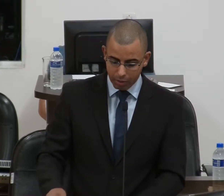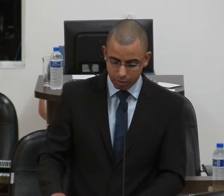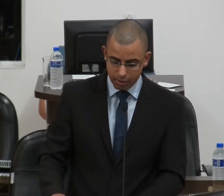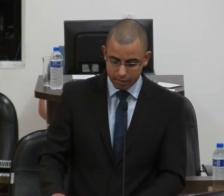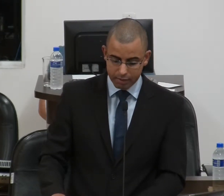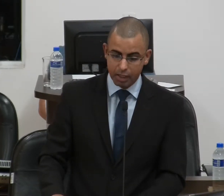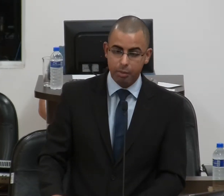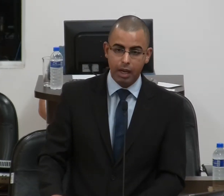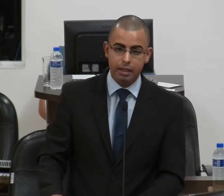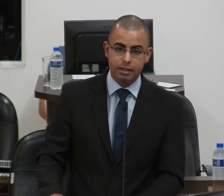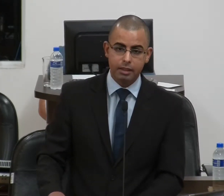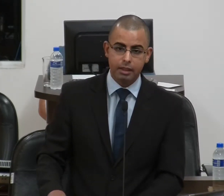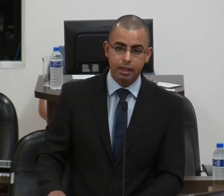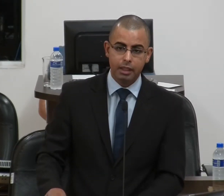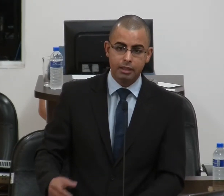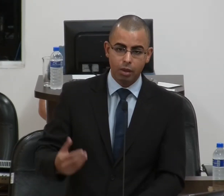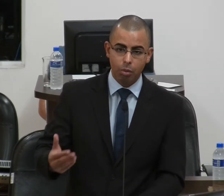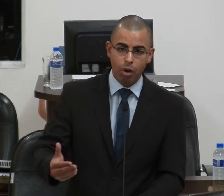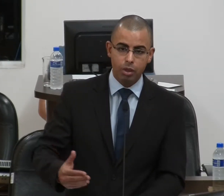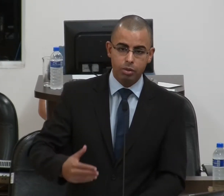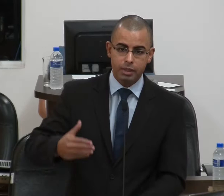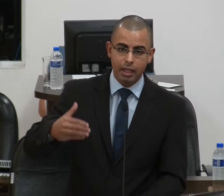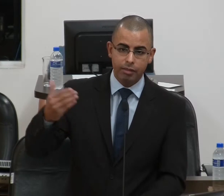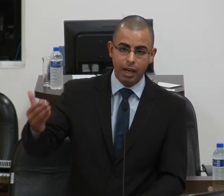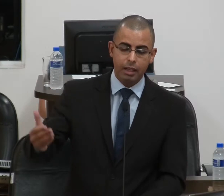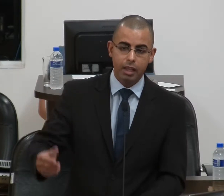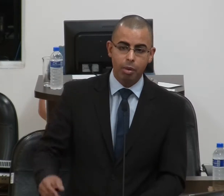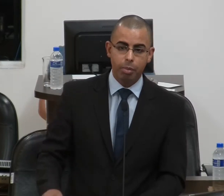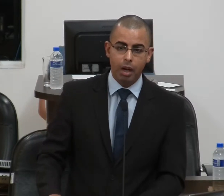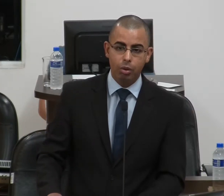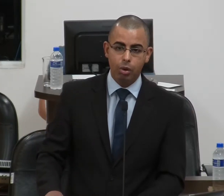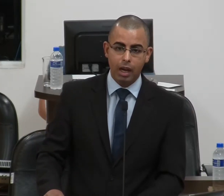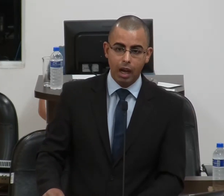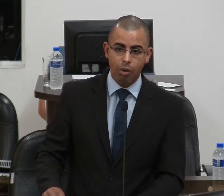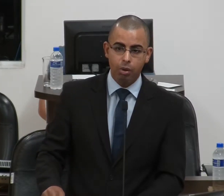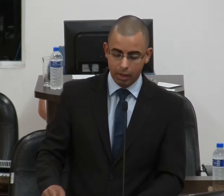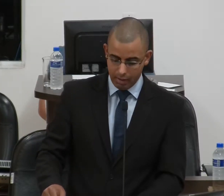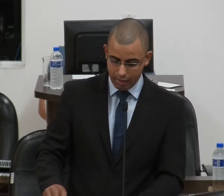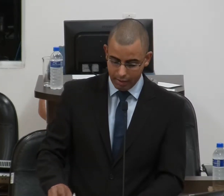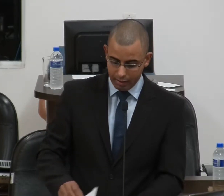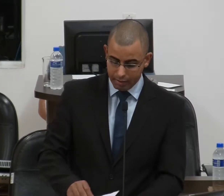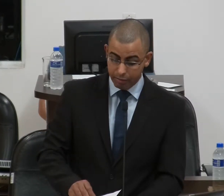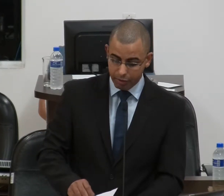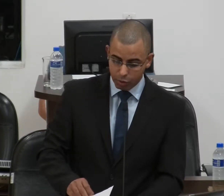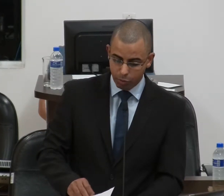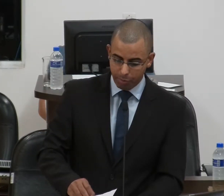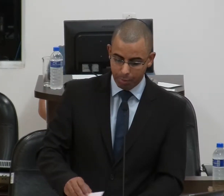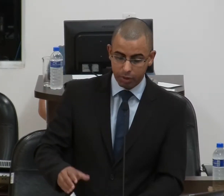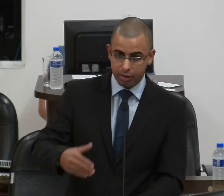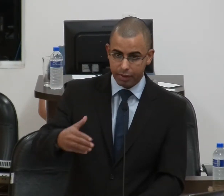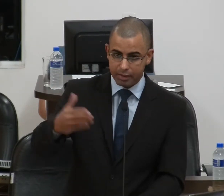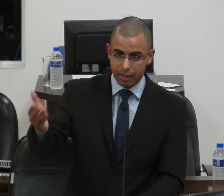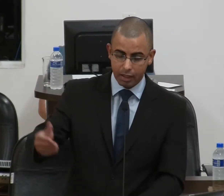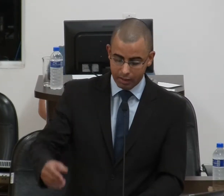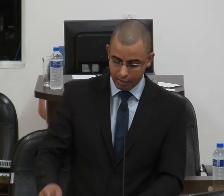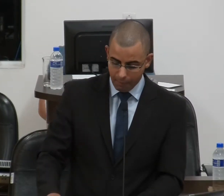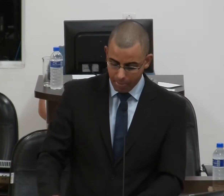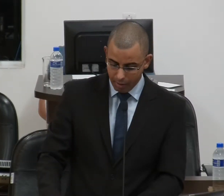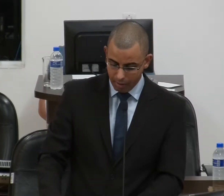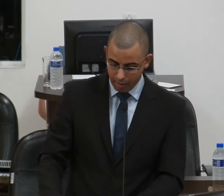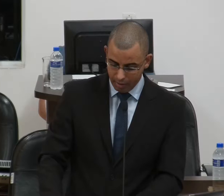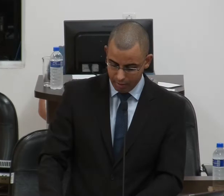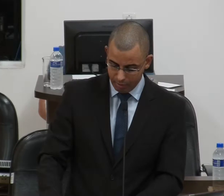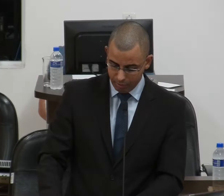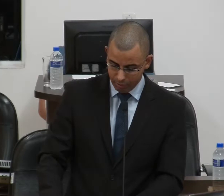recolhimento desses animais que são mortos e levar para o local devido para poder fazer ali